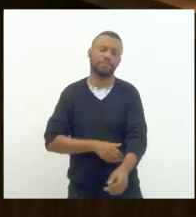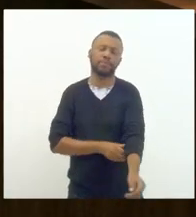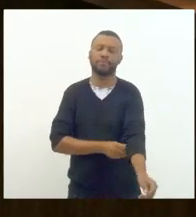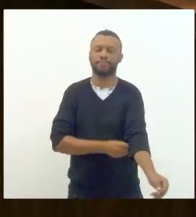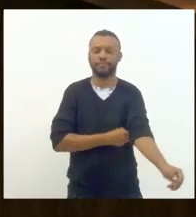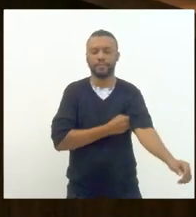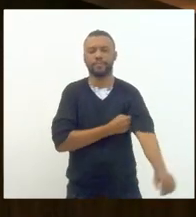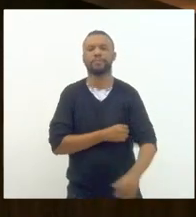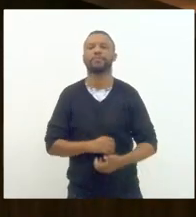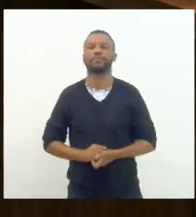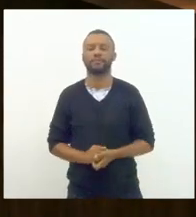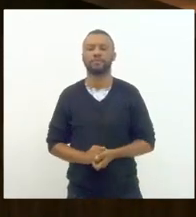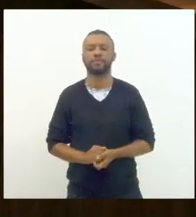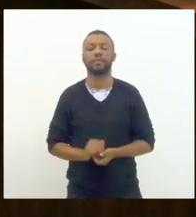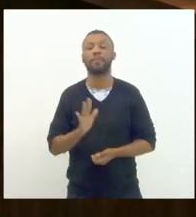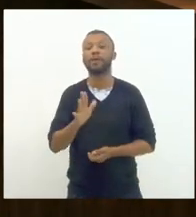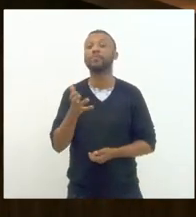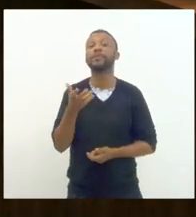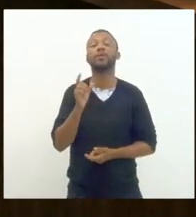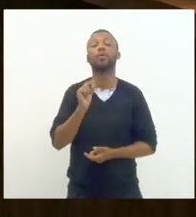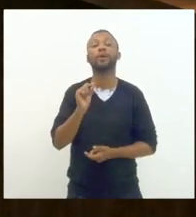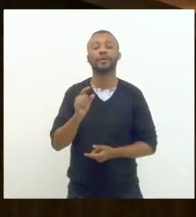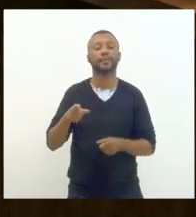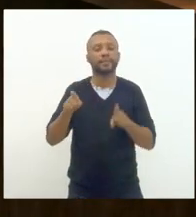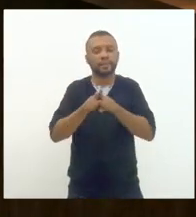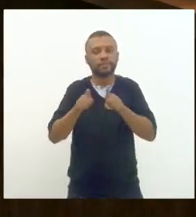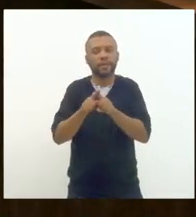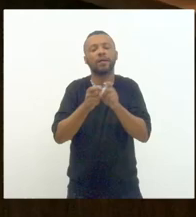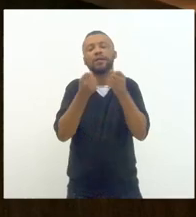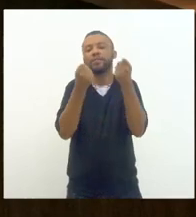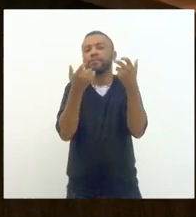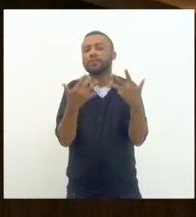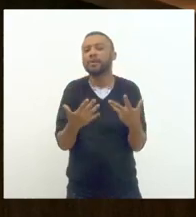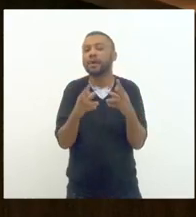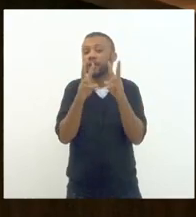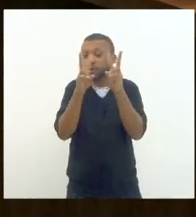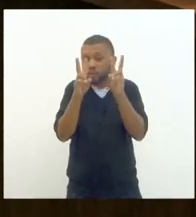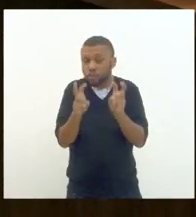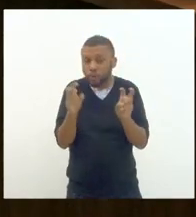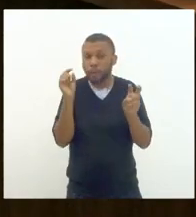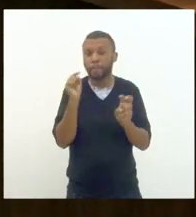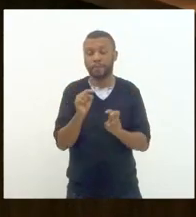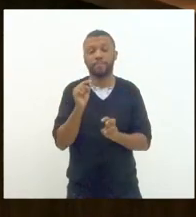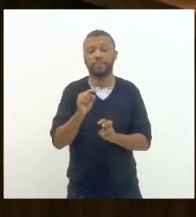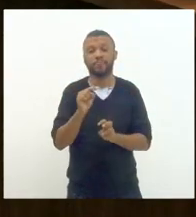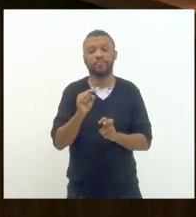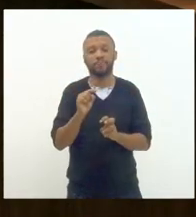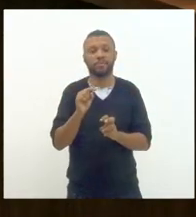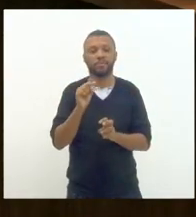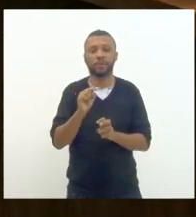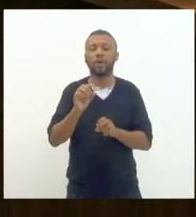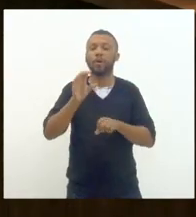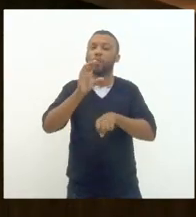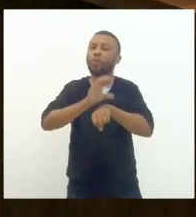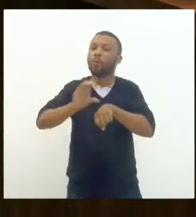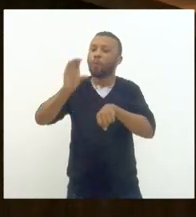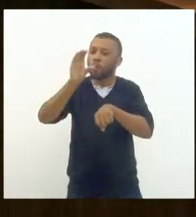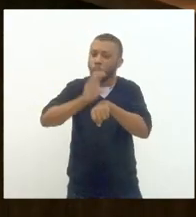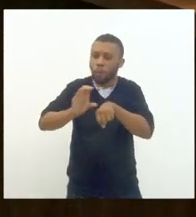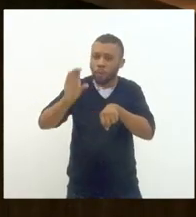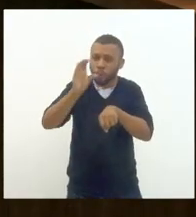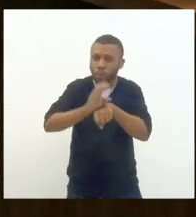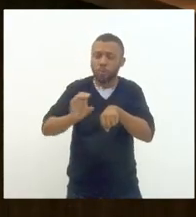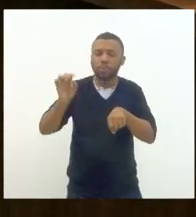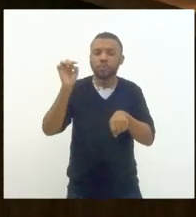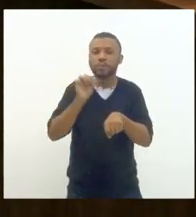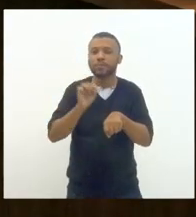queria também era falar a respeito de um curso